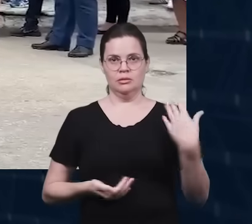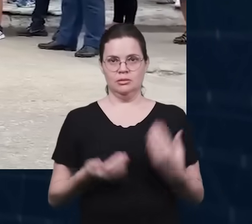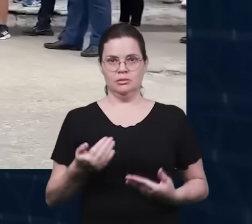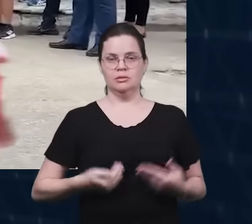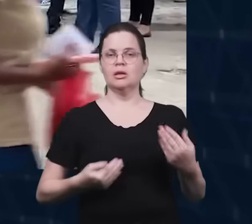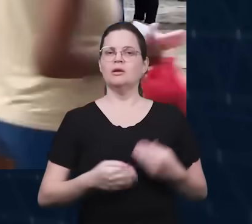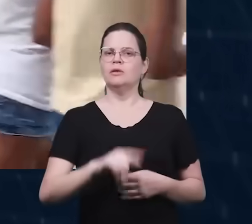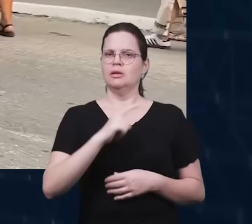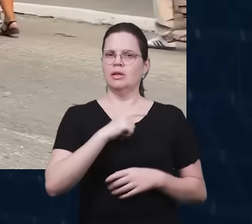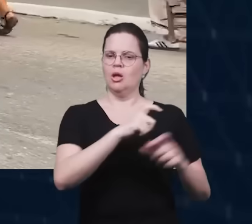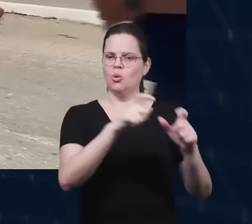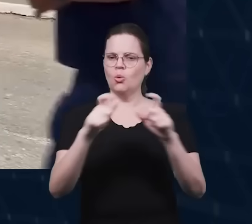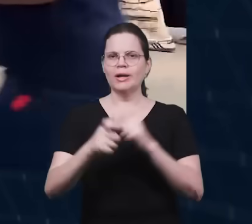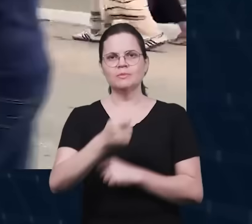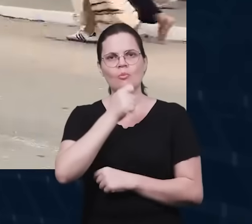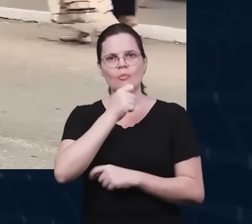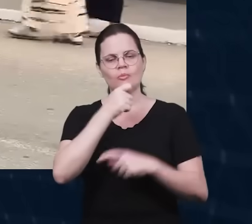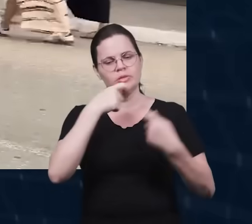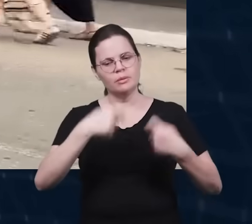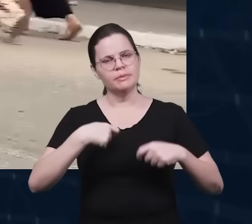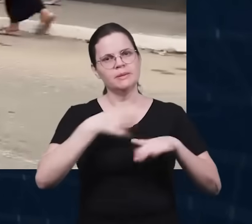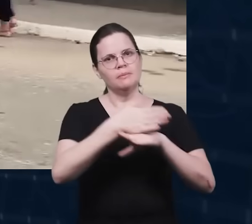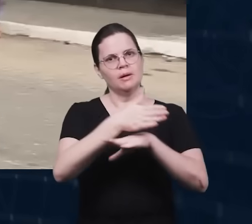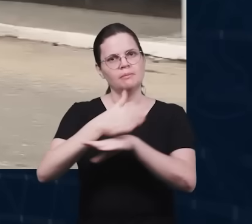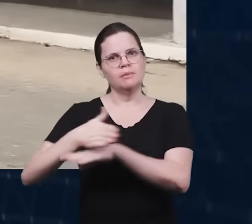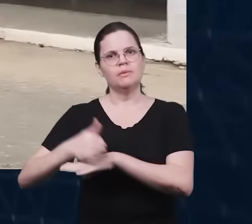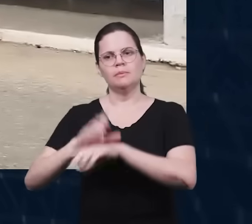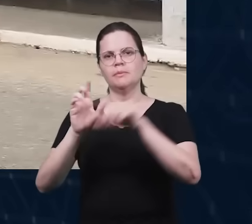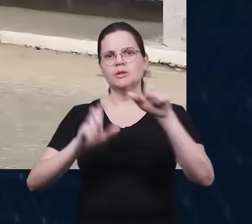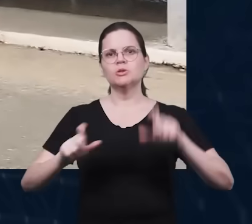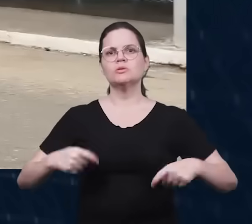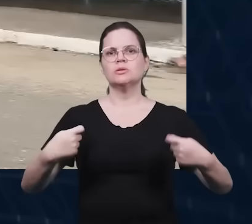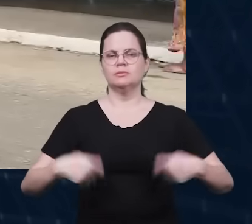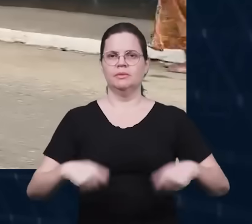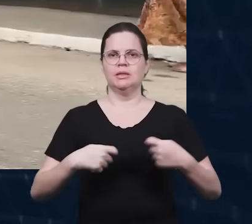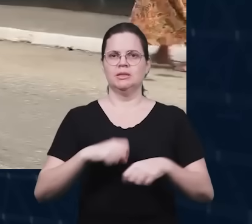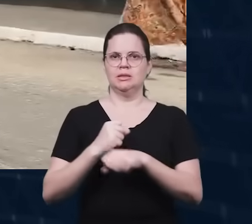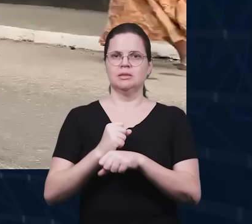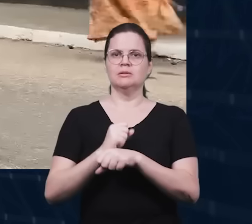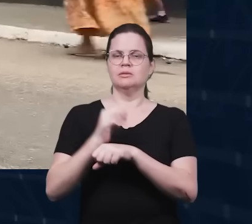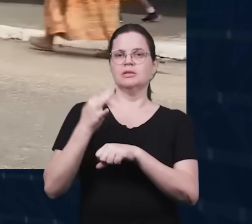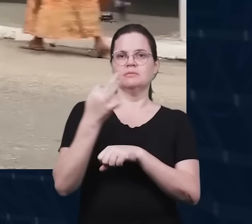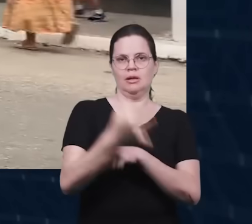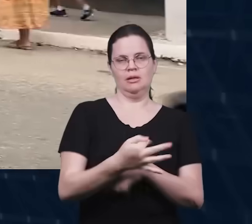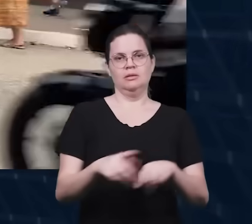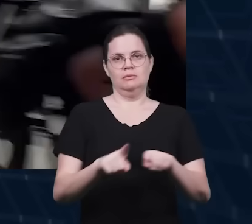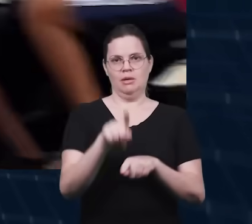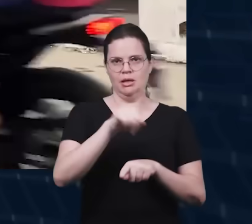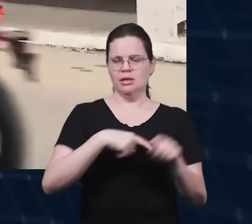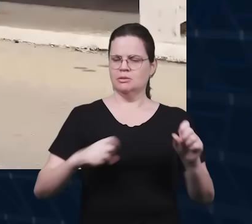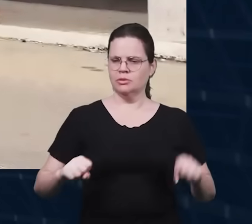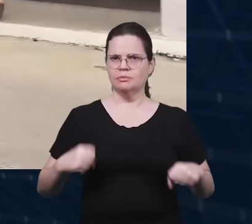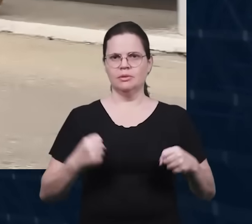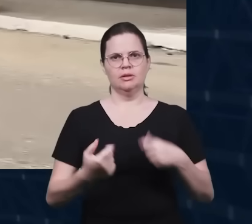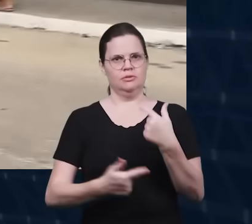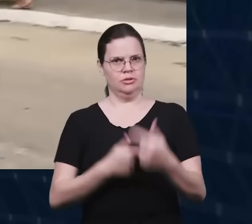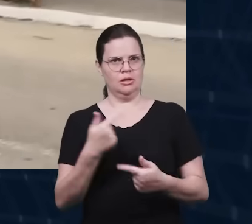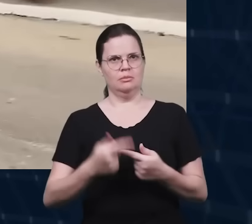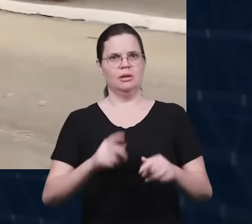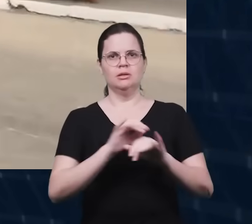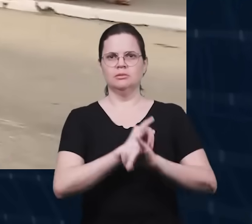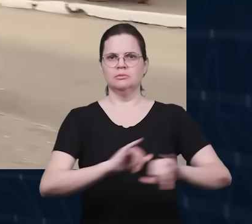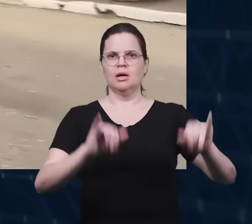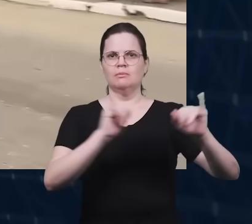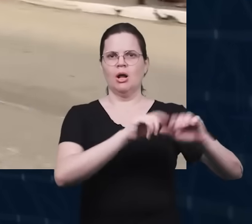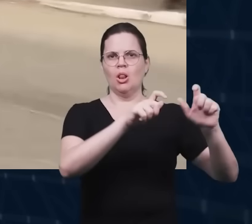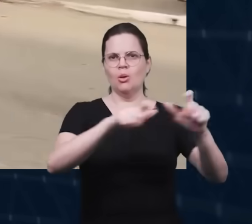lugares a serem alcançados, muitas vidas esperando por uma palavra de salvação. Nossos irmãos estão empenhados neste trabalho, indo por todos